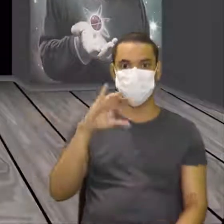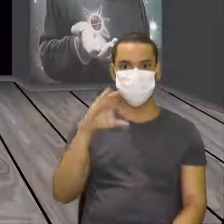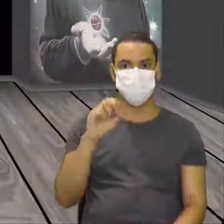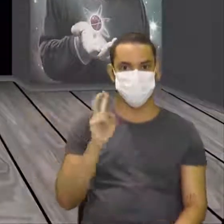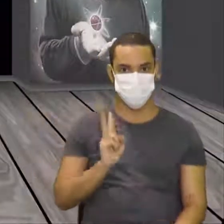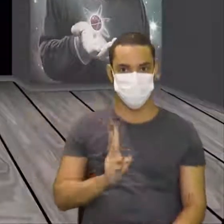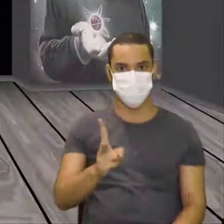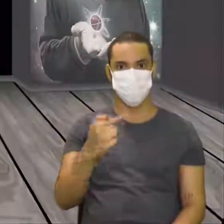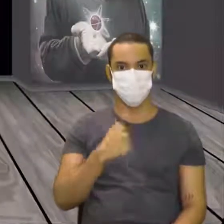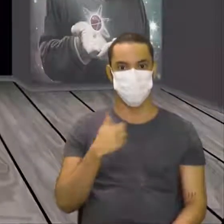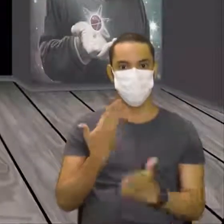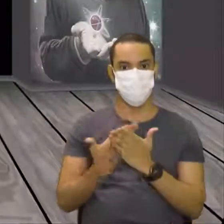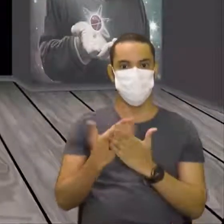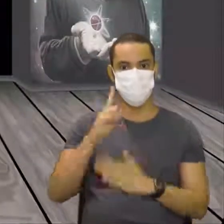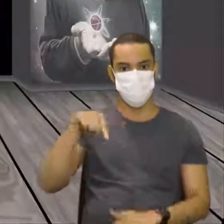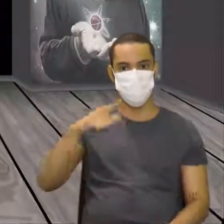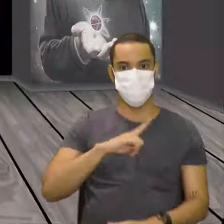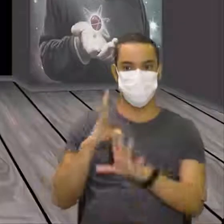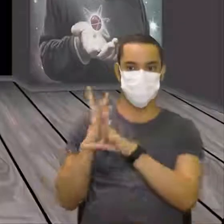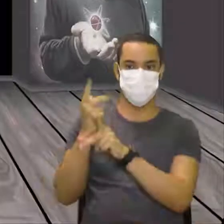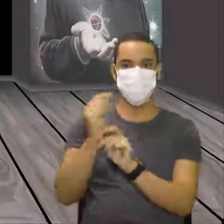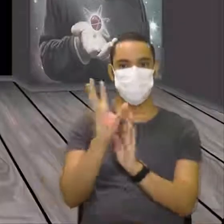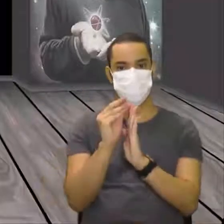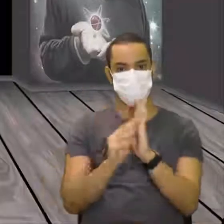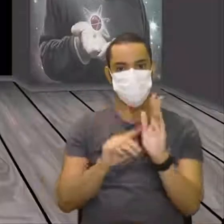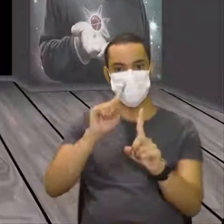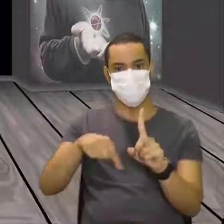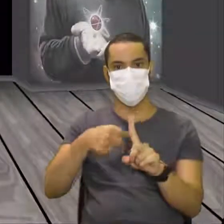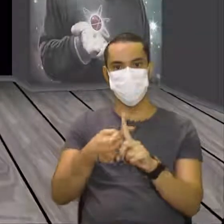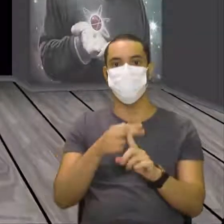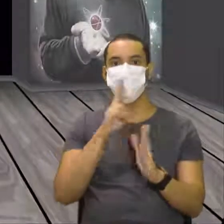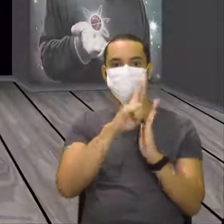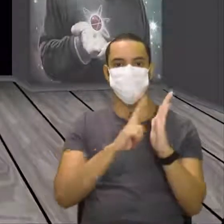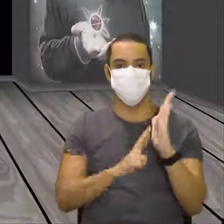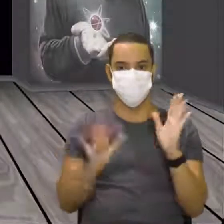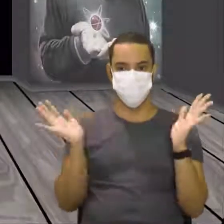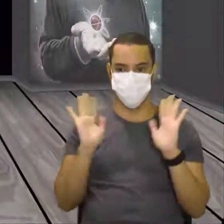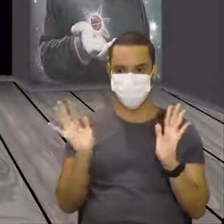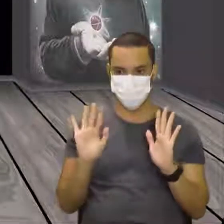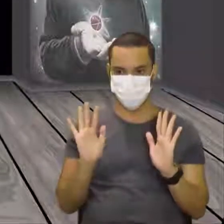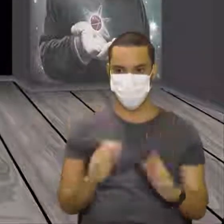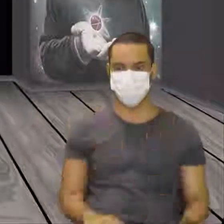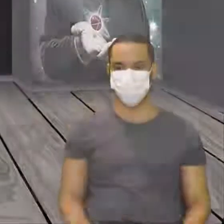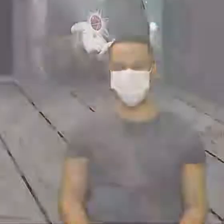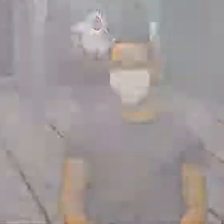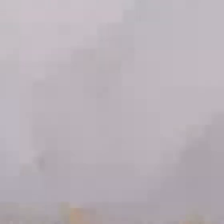Galerinha, fica comigo que na próxima aula tem revisão de conteúdo e tem resolução de exercício. Tchau, tchau!